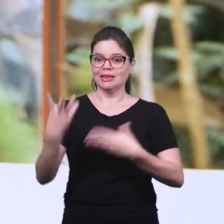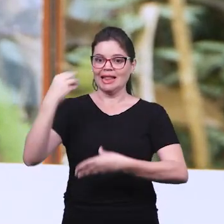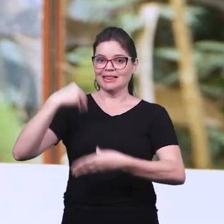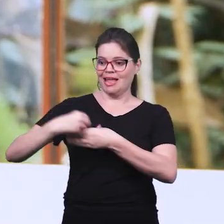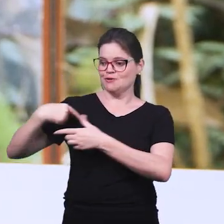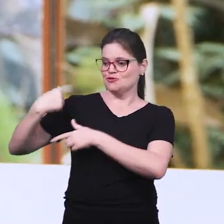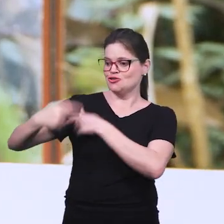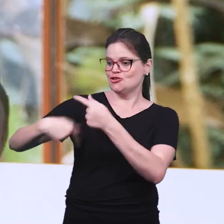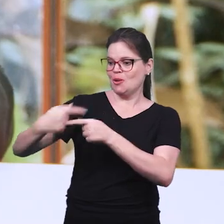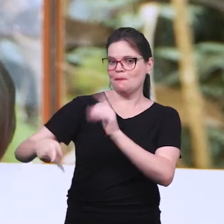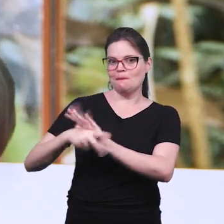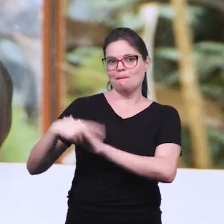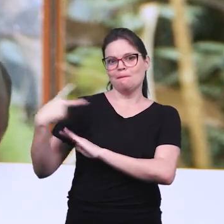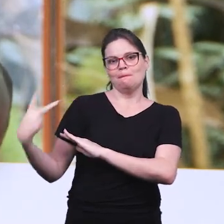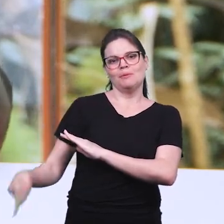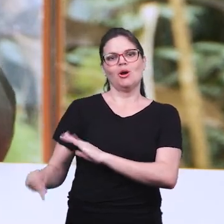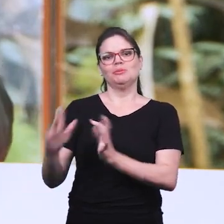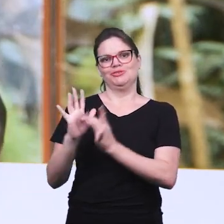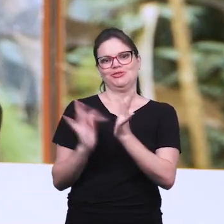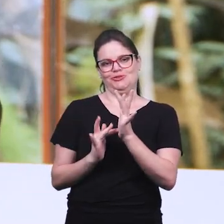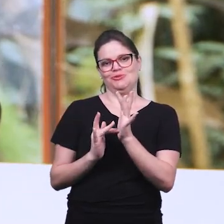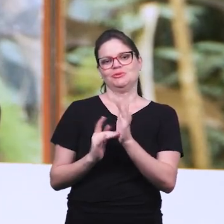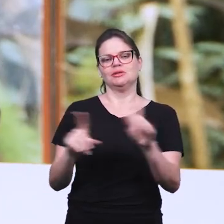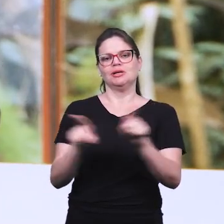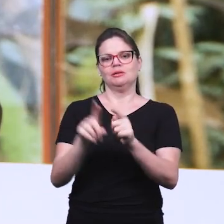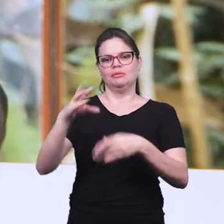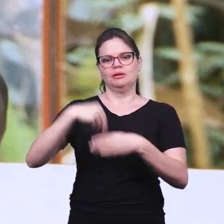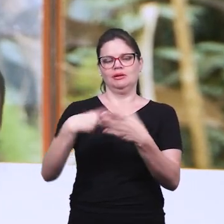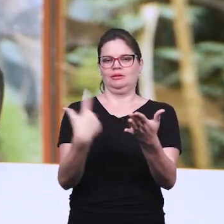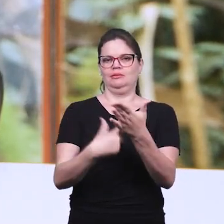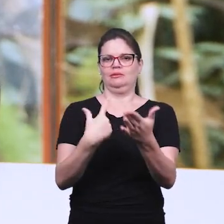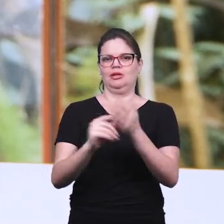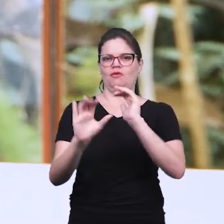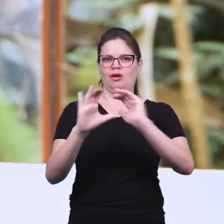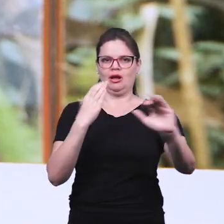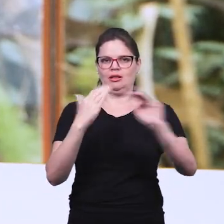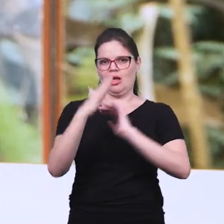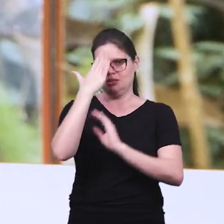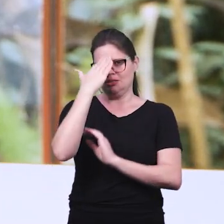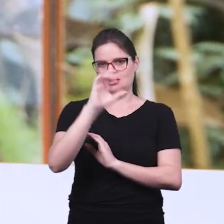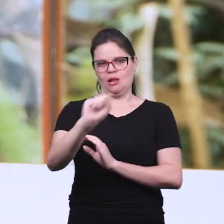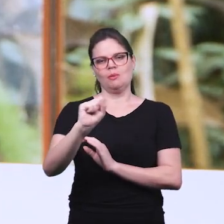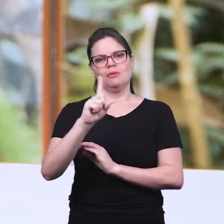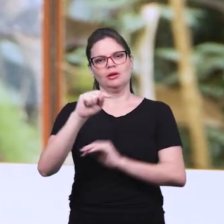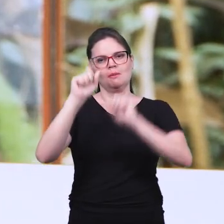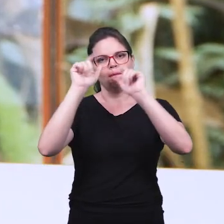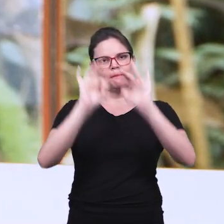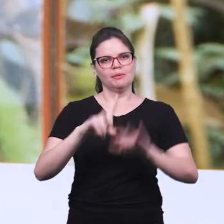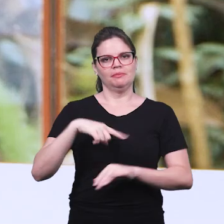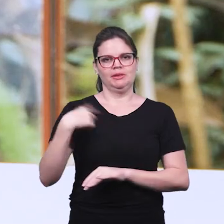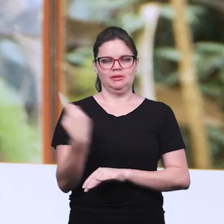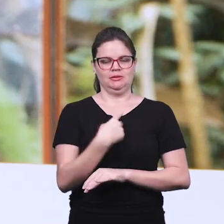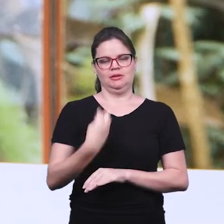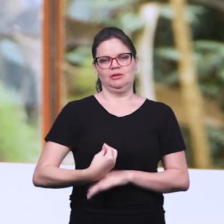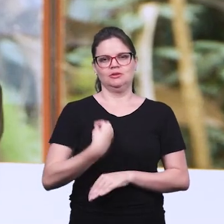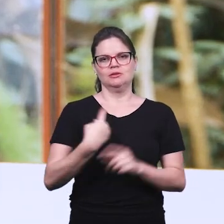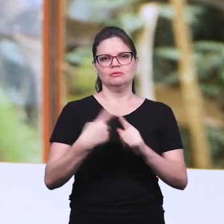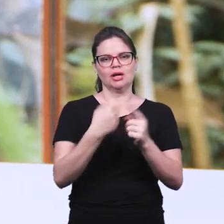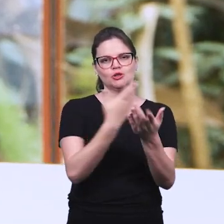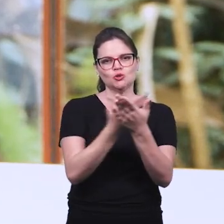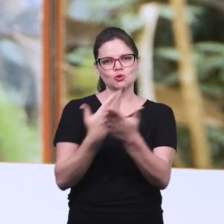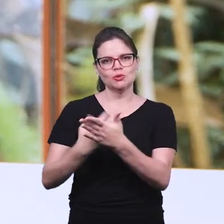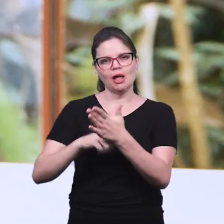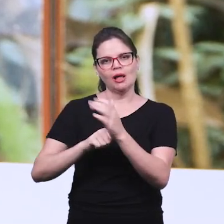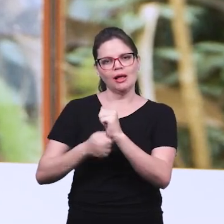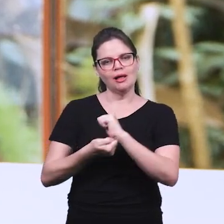Senhor Jesus. E ainda no livro de Cantares de Salomão, que tem sido uma bênção, na obra do Espírito Santo, temos desfrutado dos